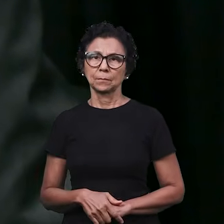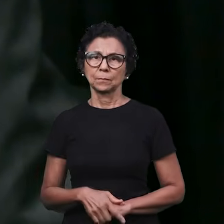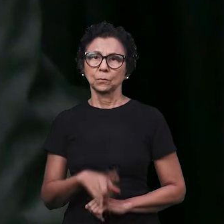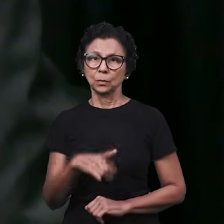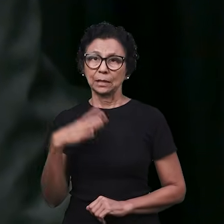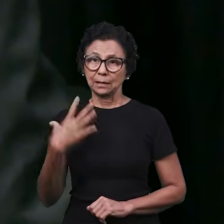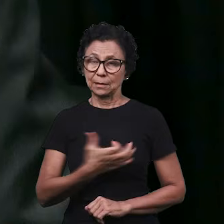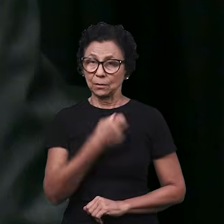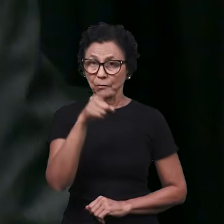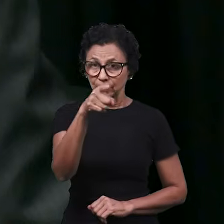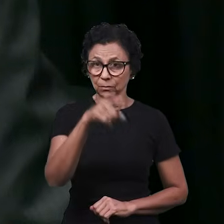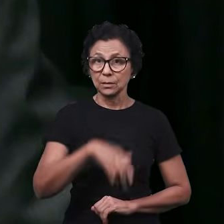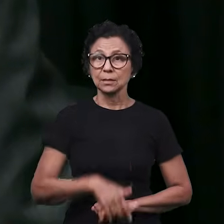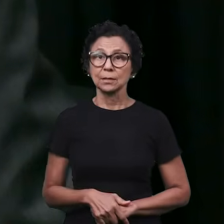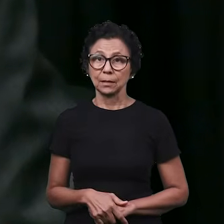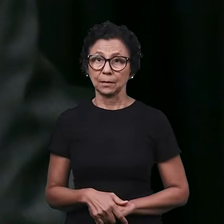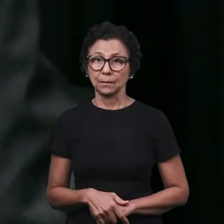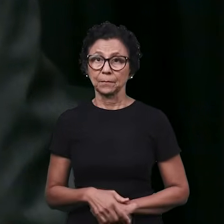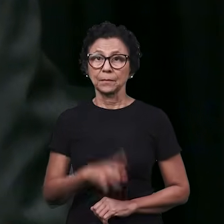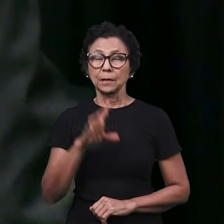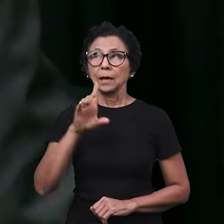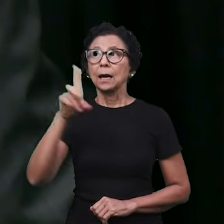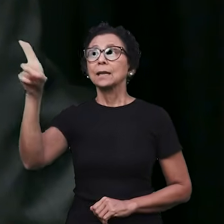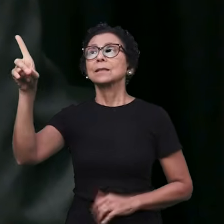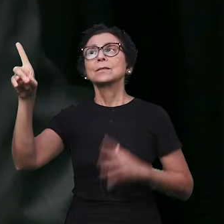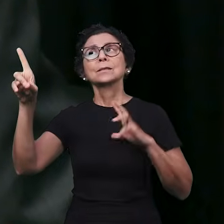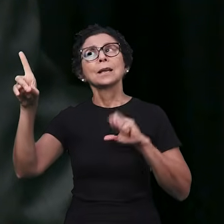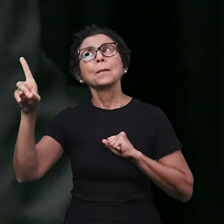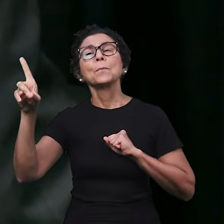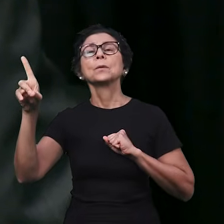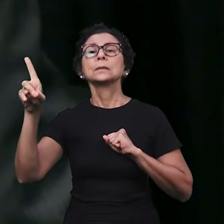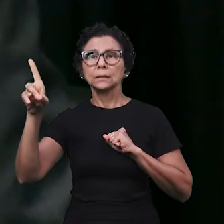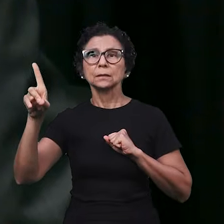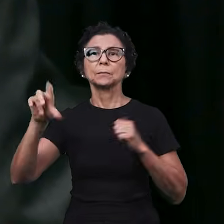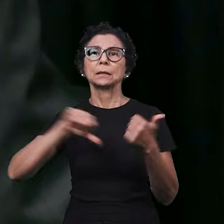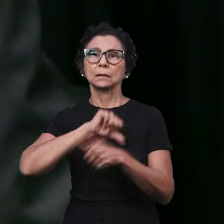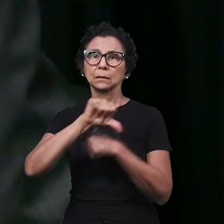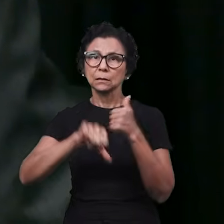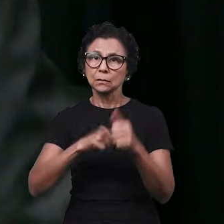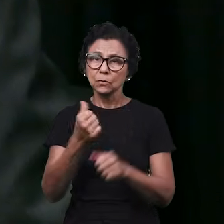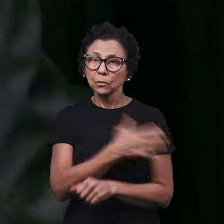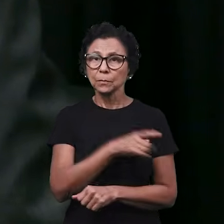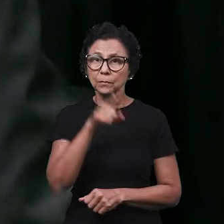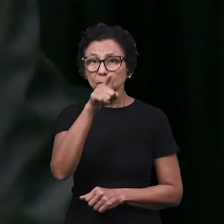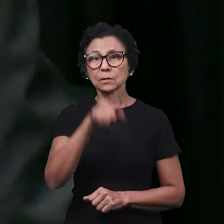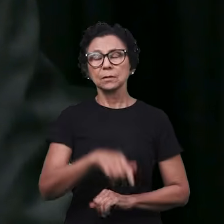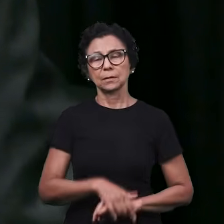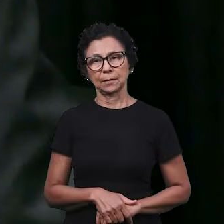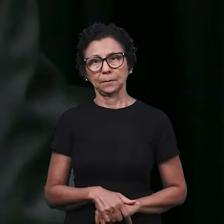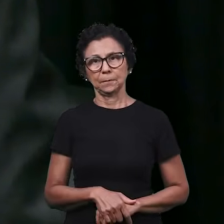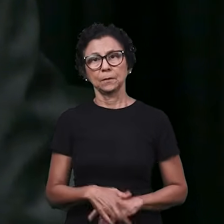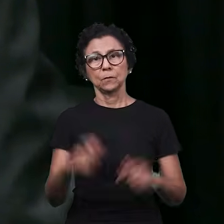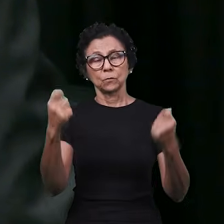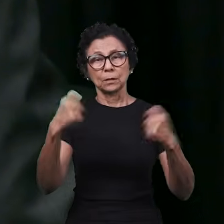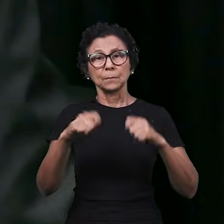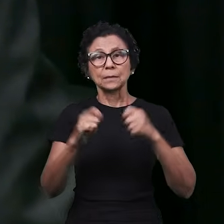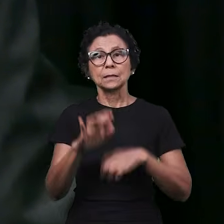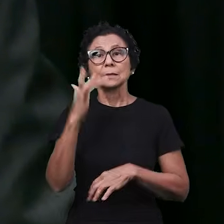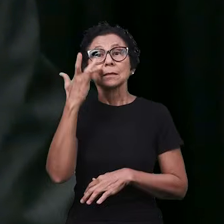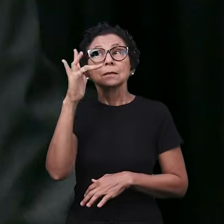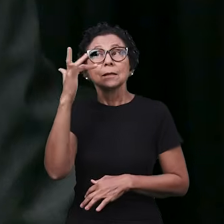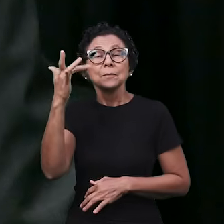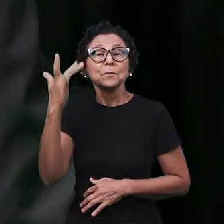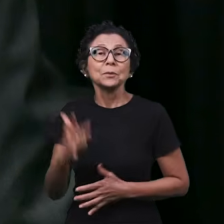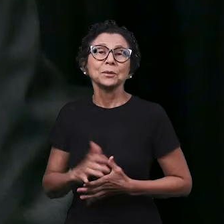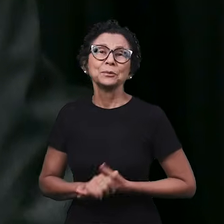pecado. Deus é amor para transformar a sua vida. Ele tem poder para mudar a sua vida. O que você precisa é de temor